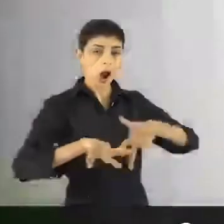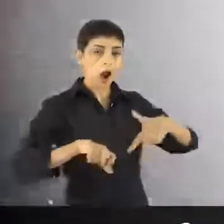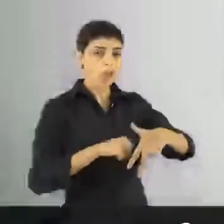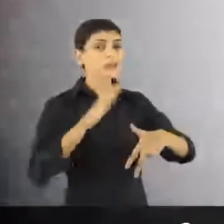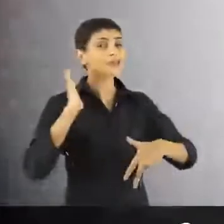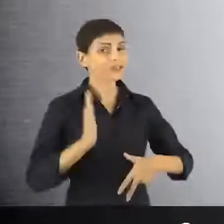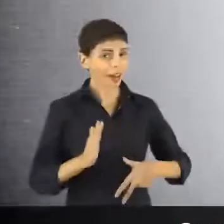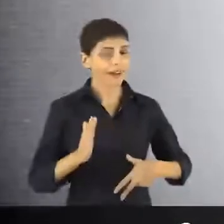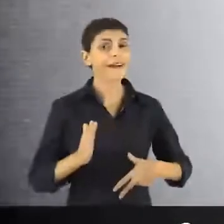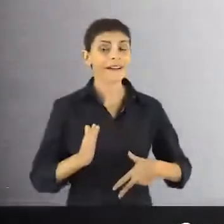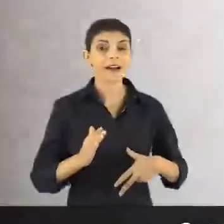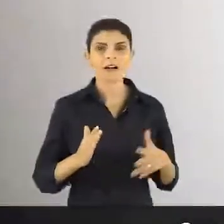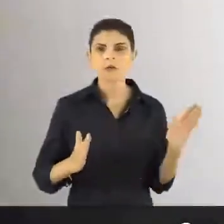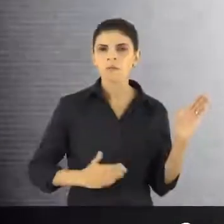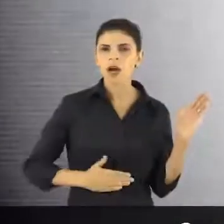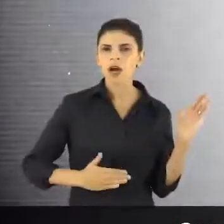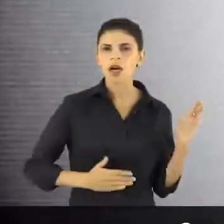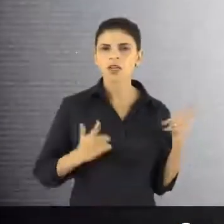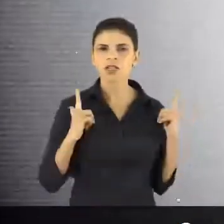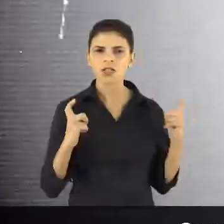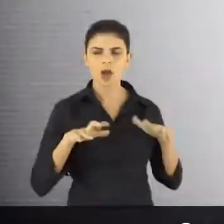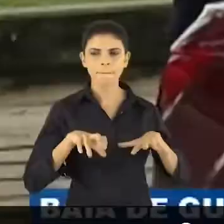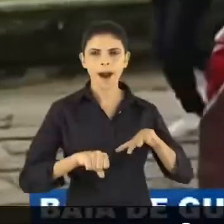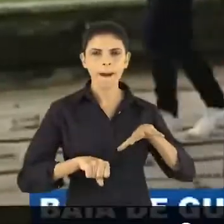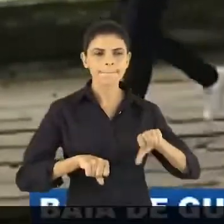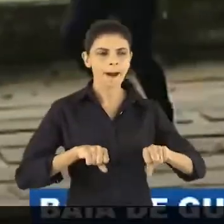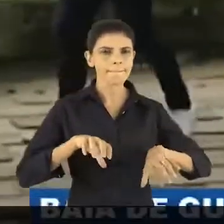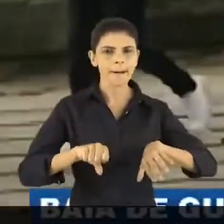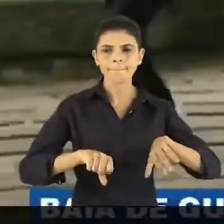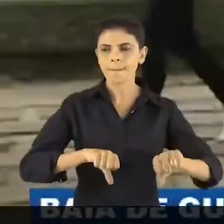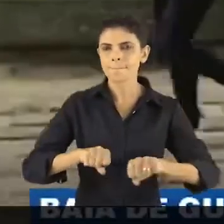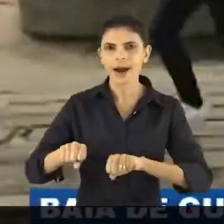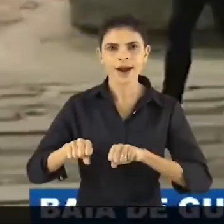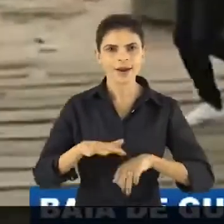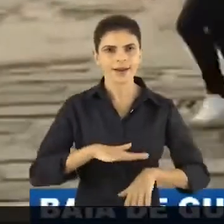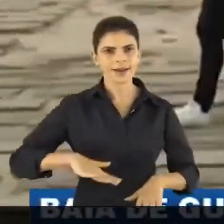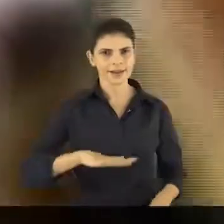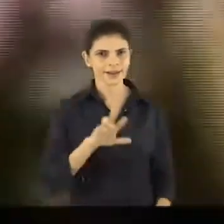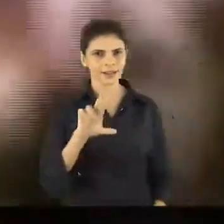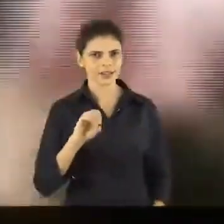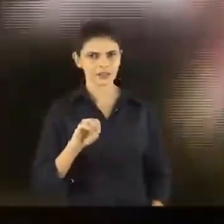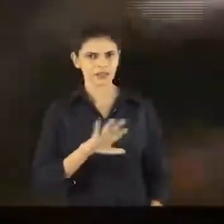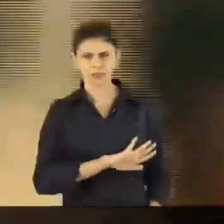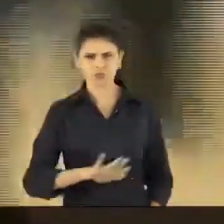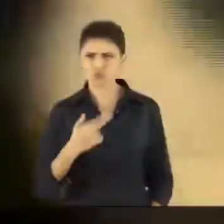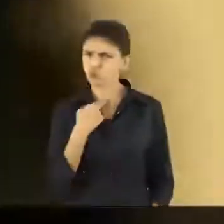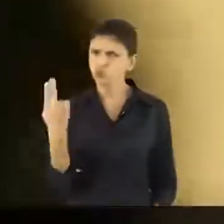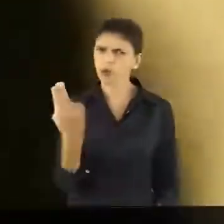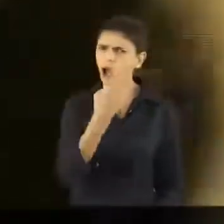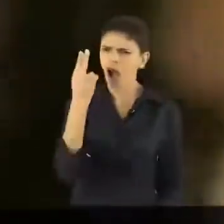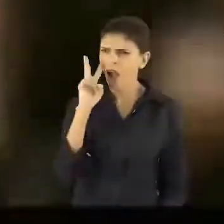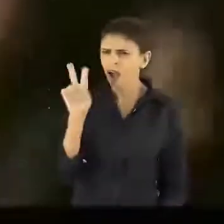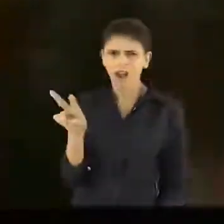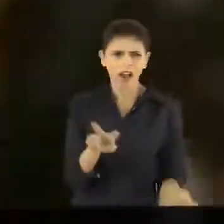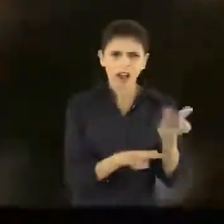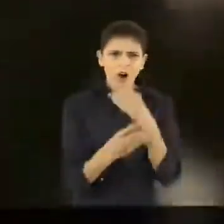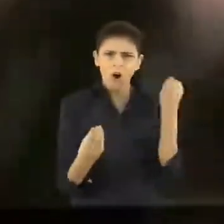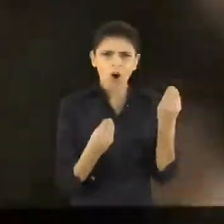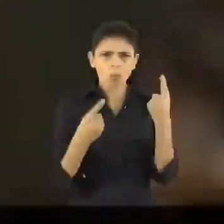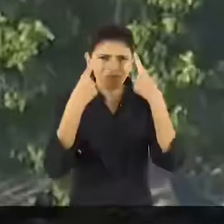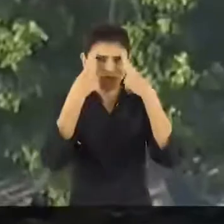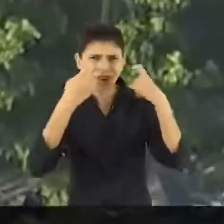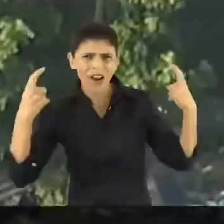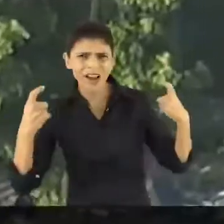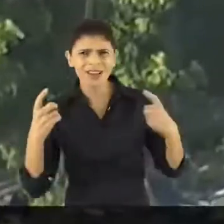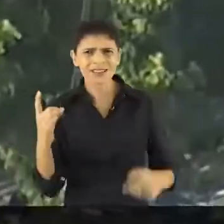Como se não bastasse a corrupção que tomou conta dos últimos governos, a bandidagem está dominando o Rio. Chega